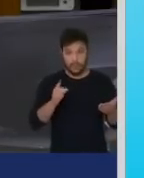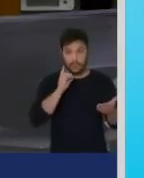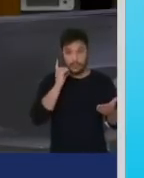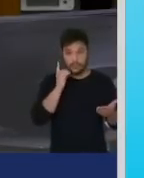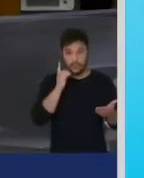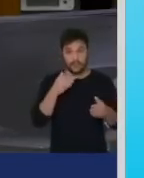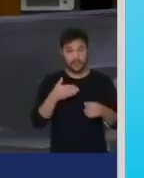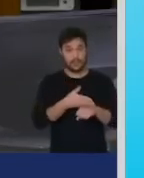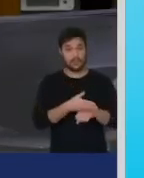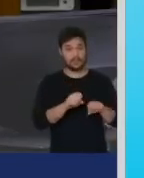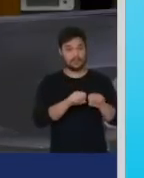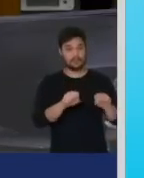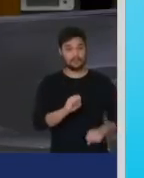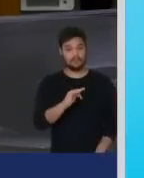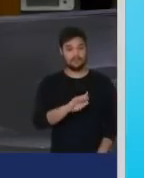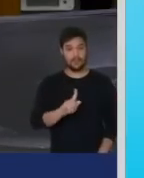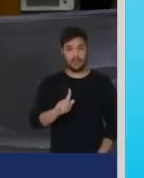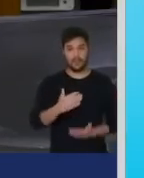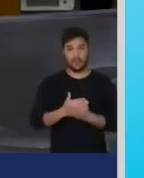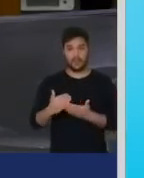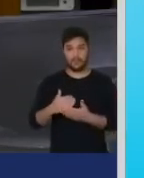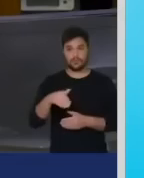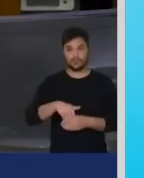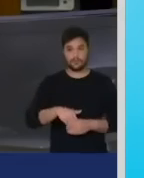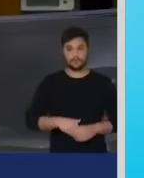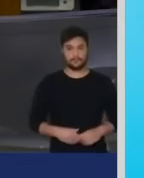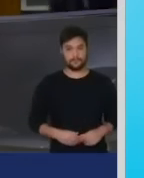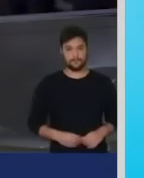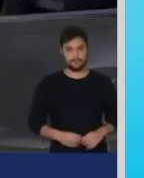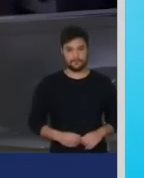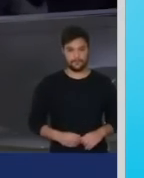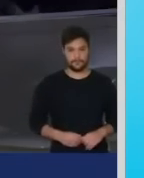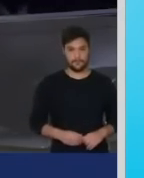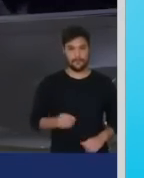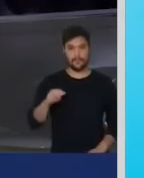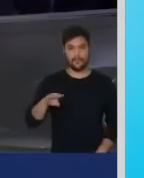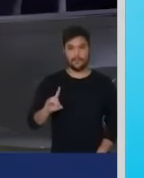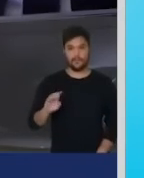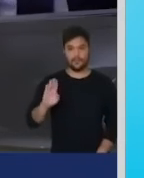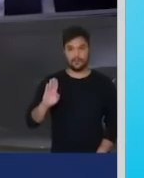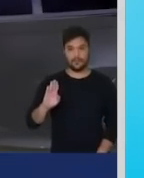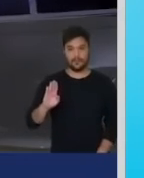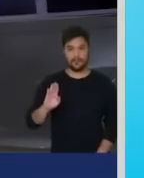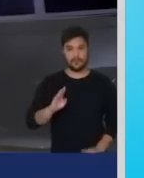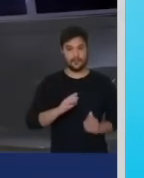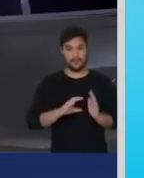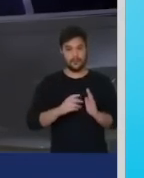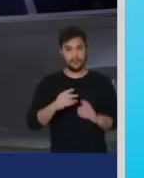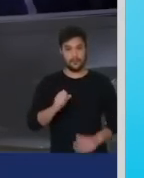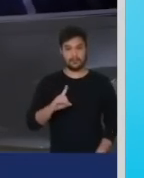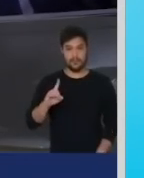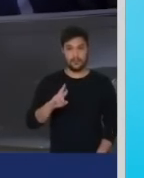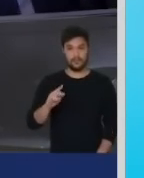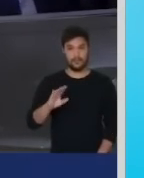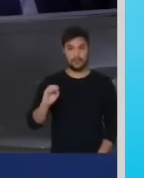falta dinheiro para pagar o salário do videomaker da Dona janja para esse tipo de coisa não falta dinheiro